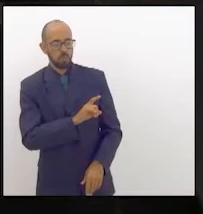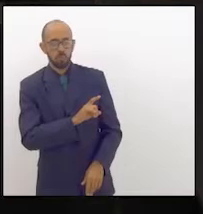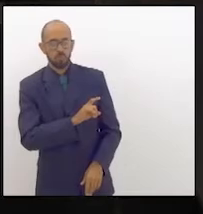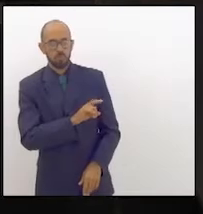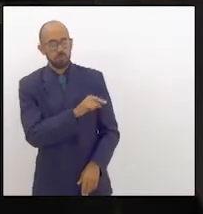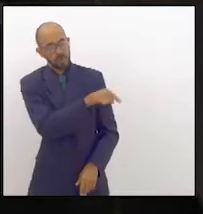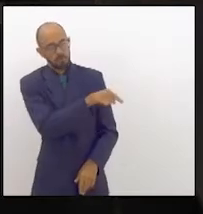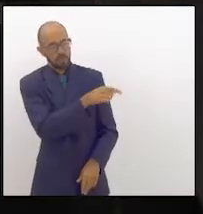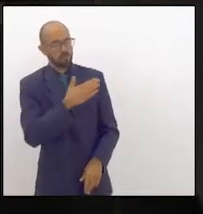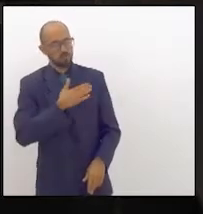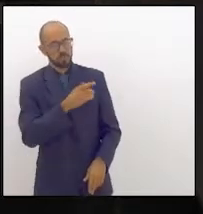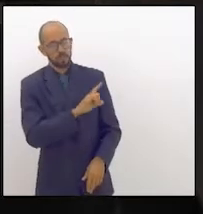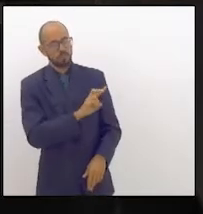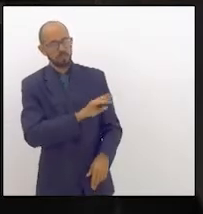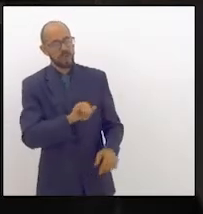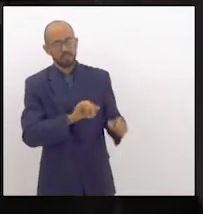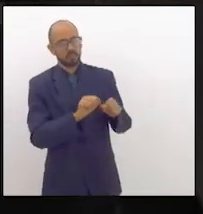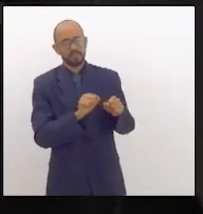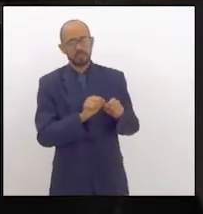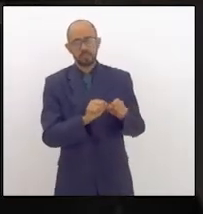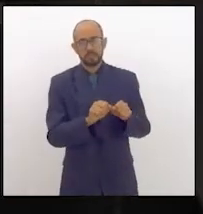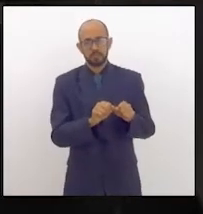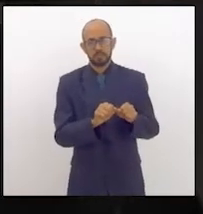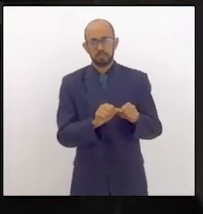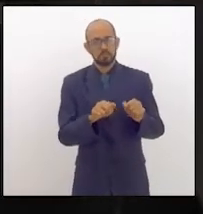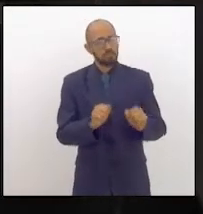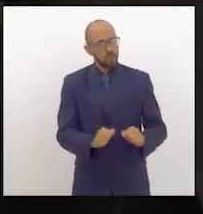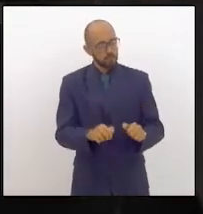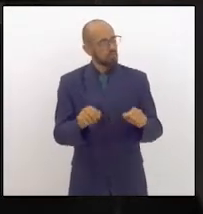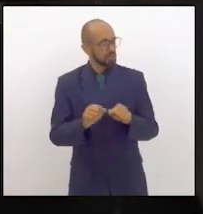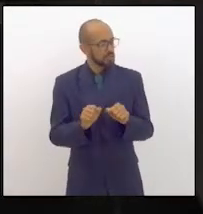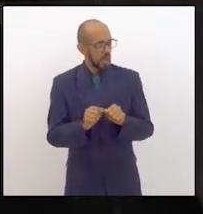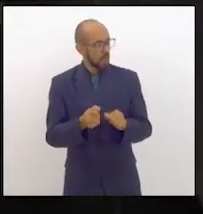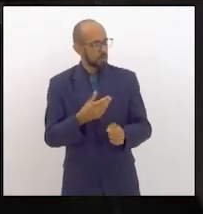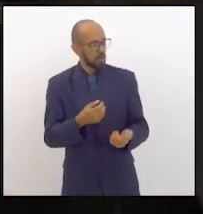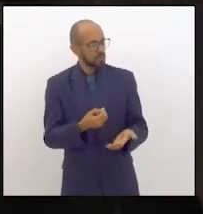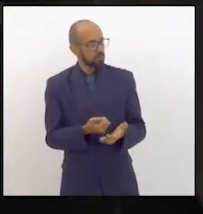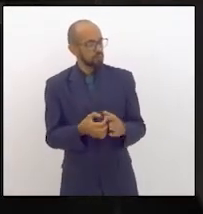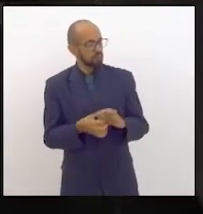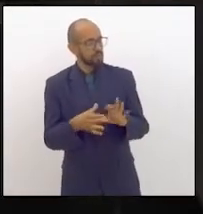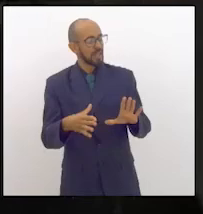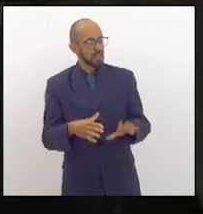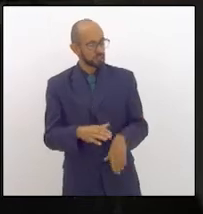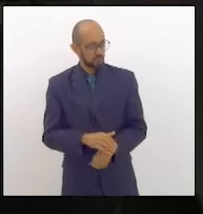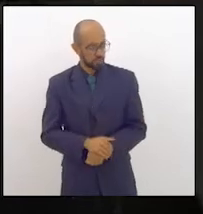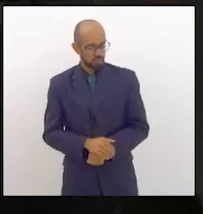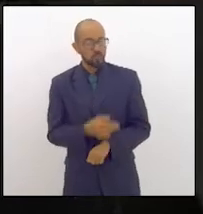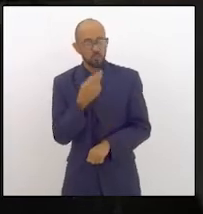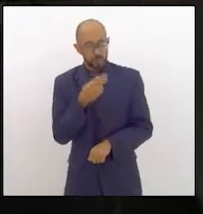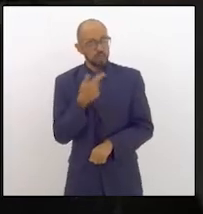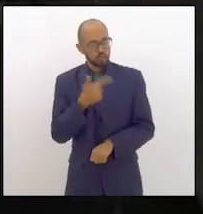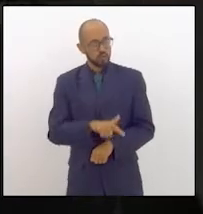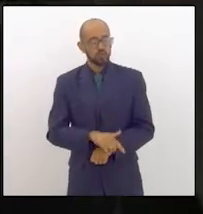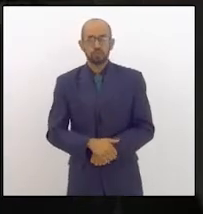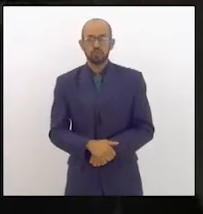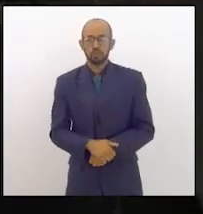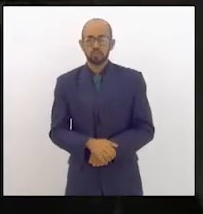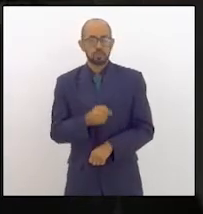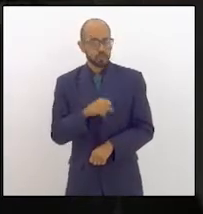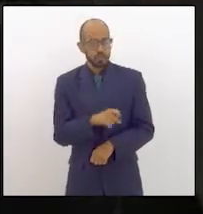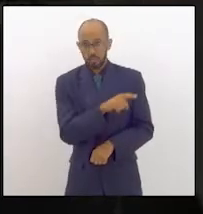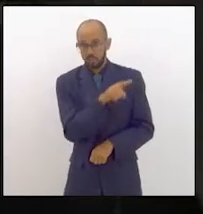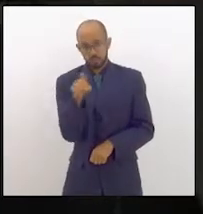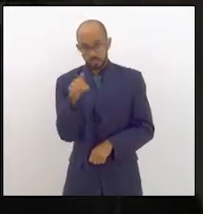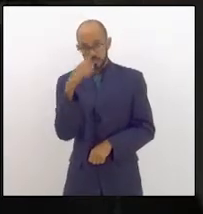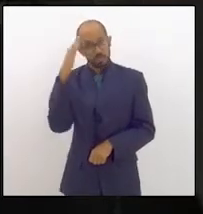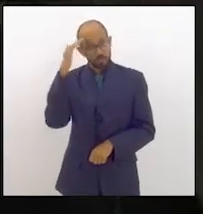senhor não se cria pode pode fazer a vontade como o senhor fez porque eu vou falar de novo para quem não sabe